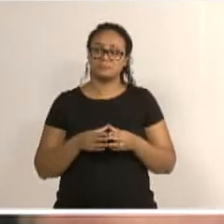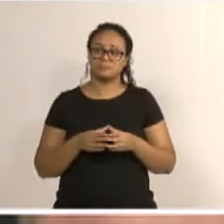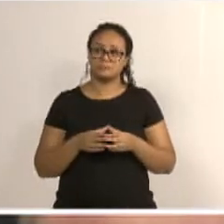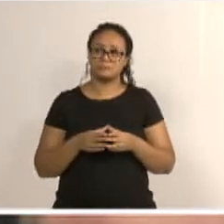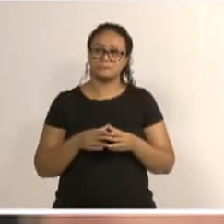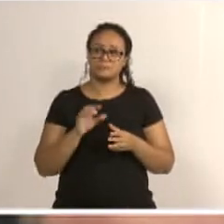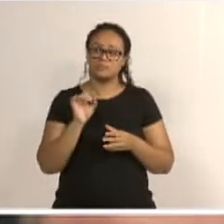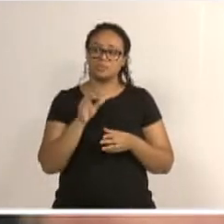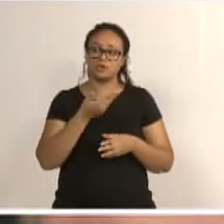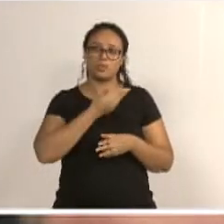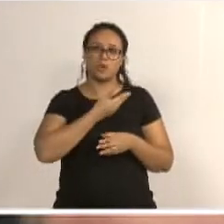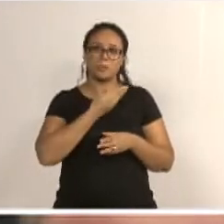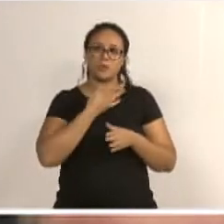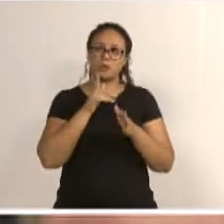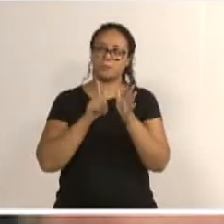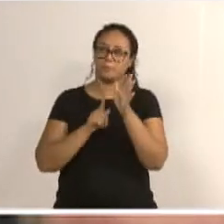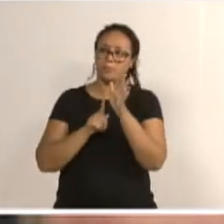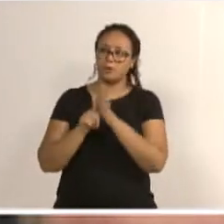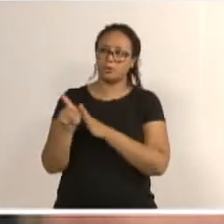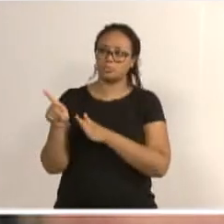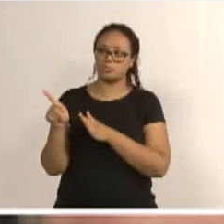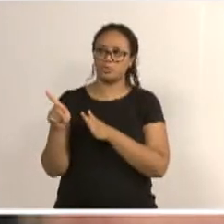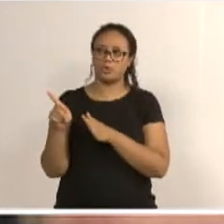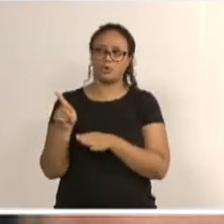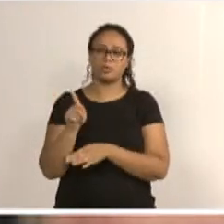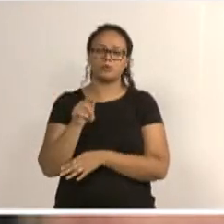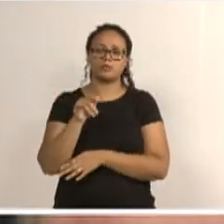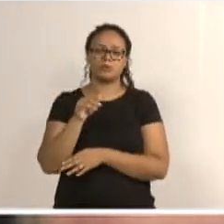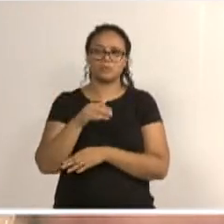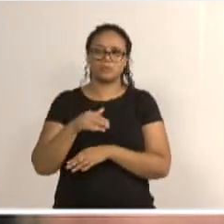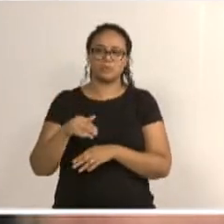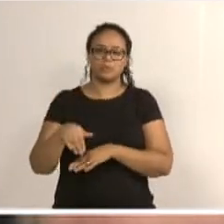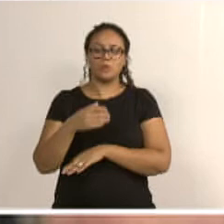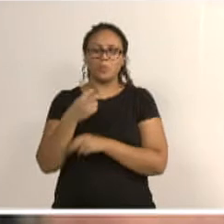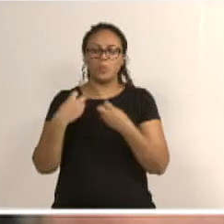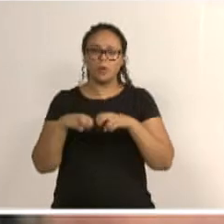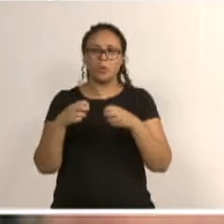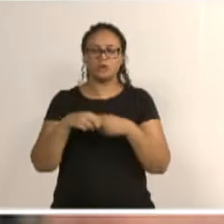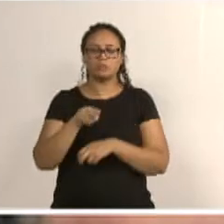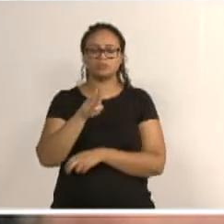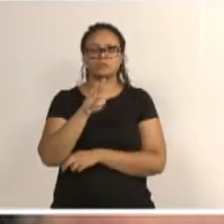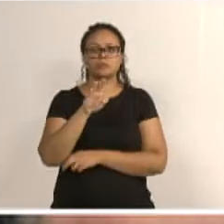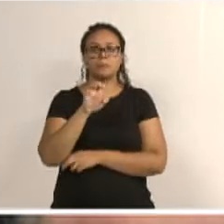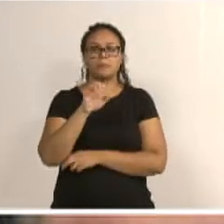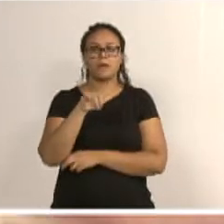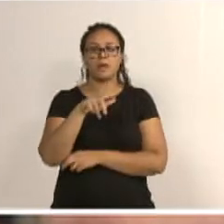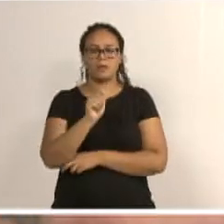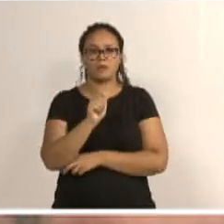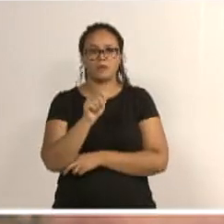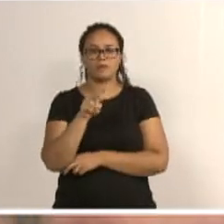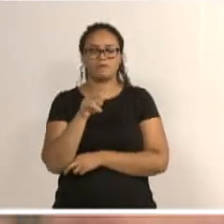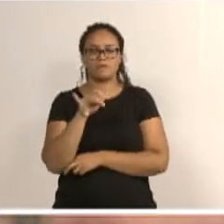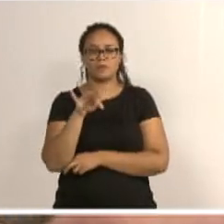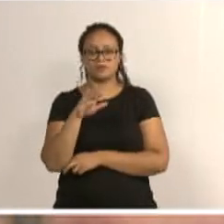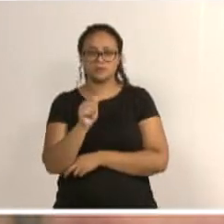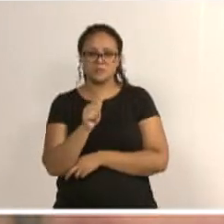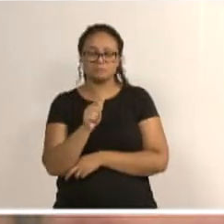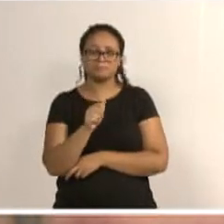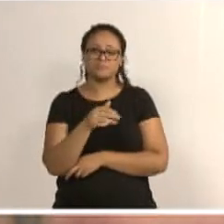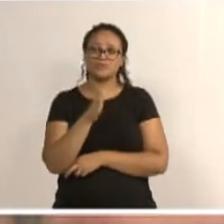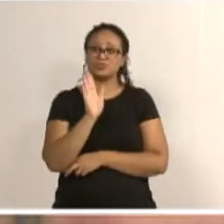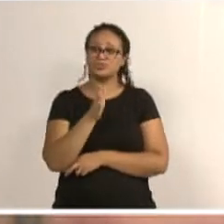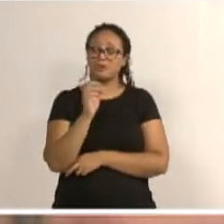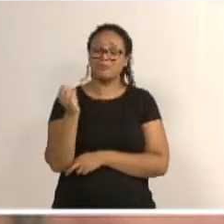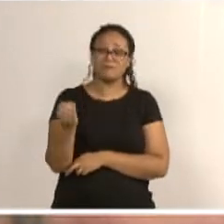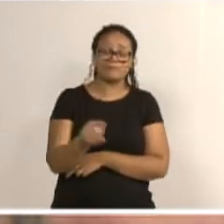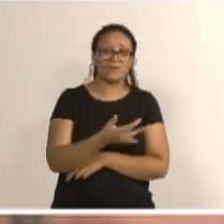O colega lá perguntou lá da linha do Bela Vista, só isso já perdeu muito número de usuários. Só isso, sem botar